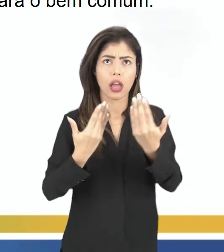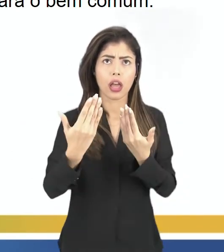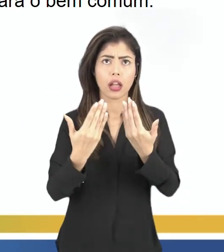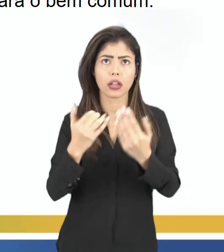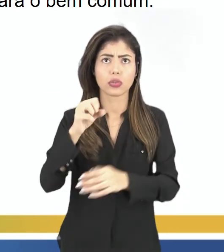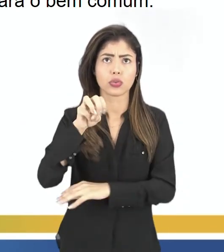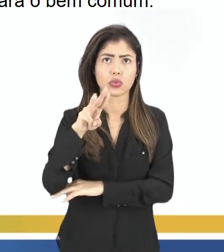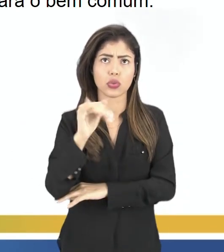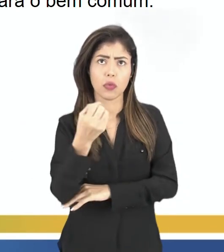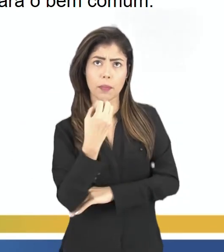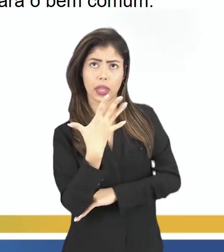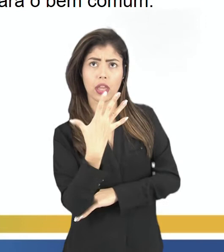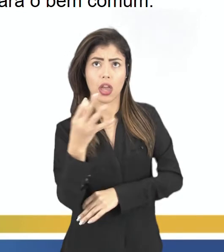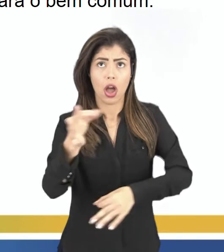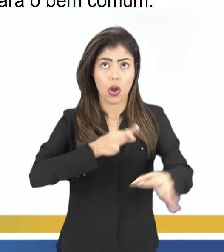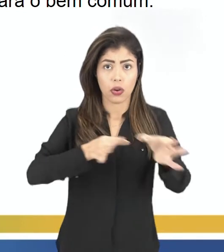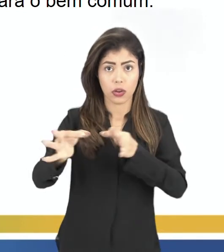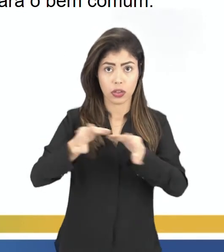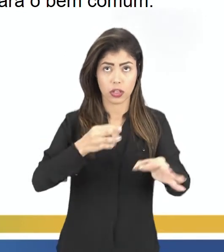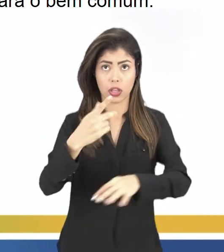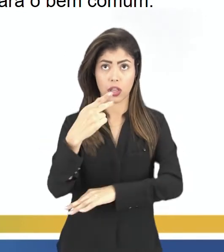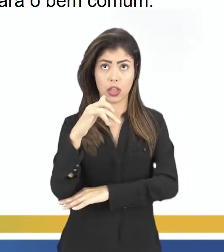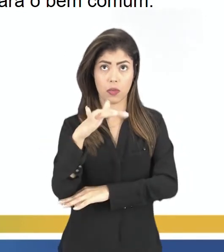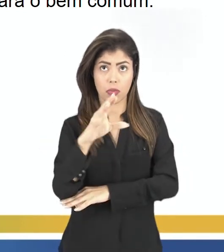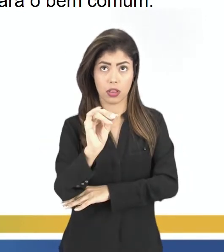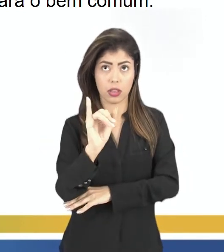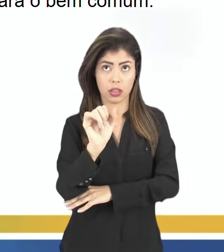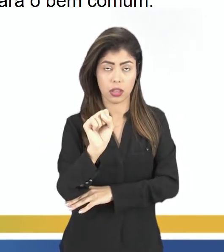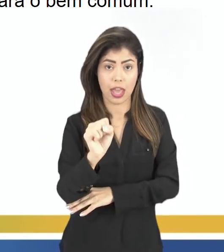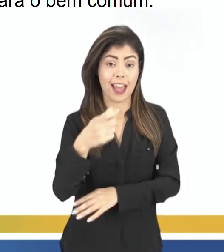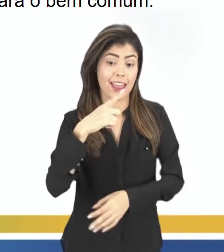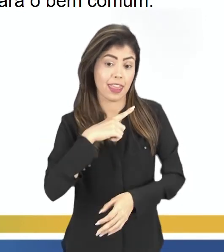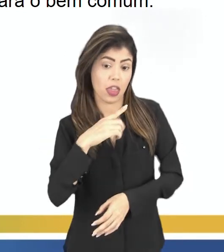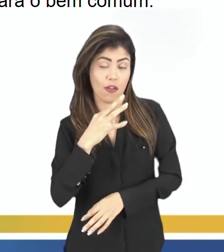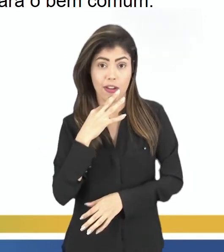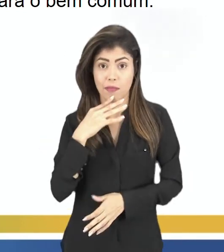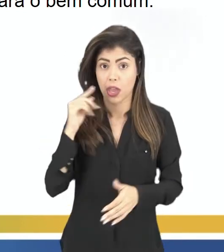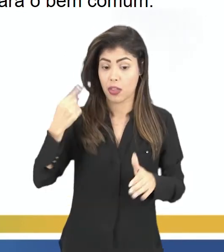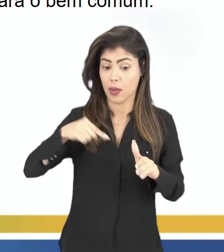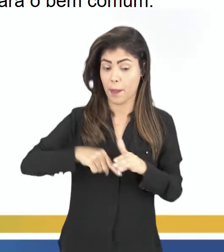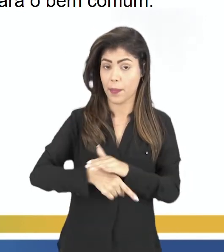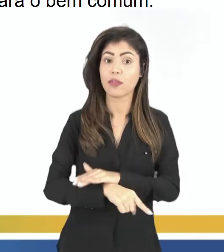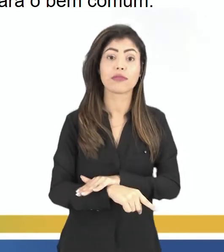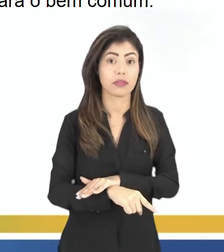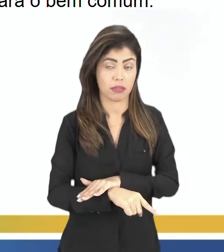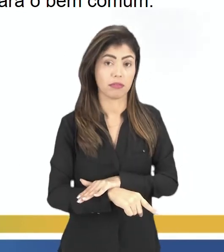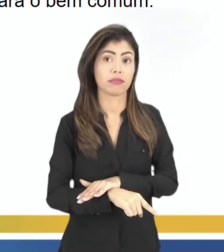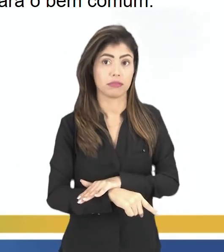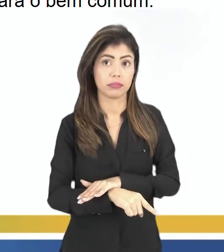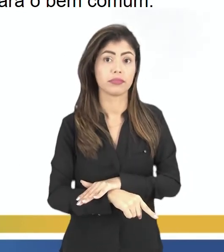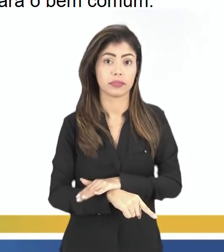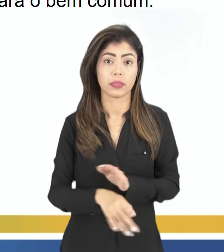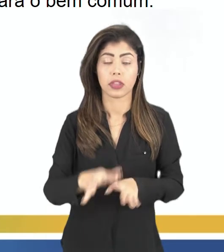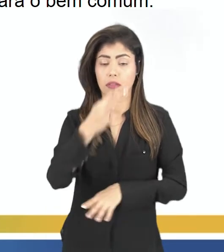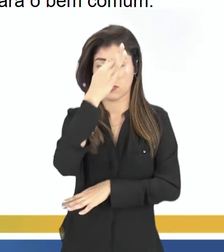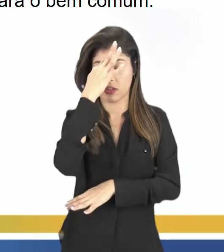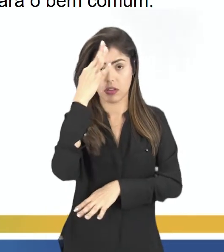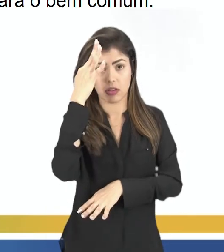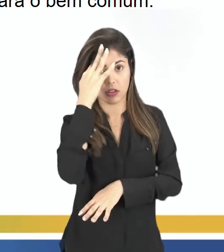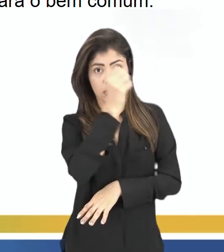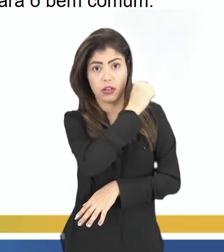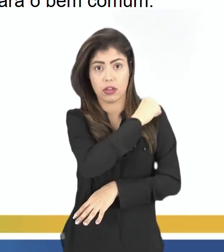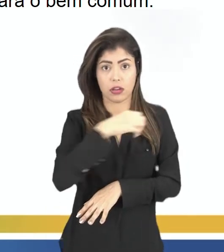o sumo bem e a organização me exige um conhecimento mais específico, mais aprofundado na filosofia